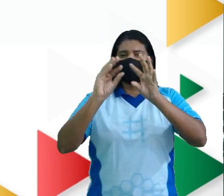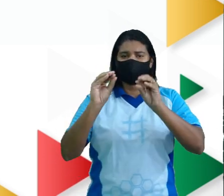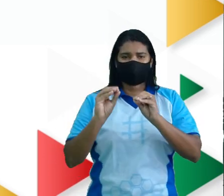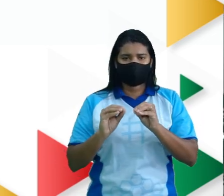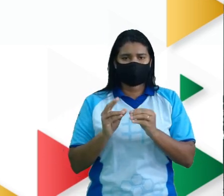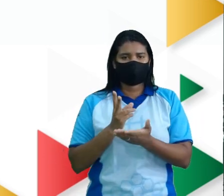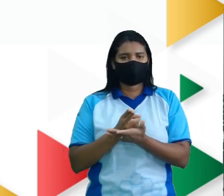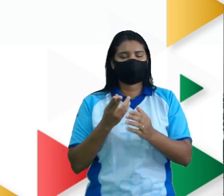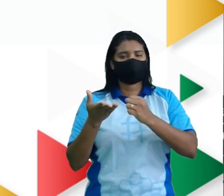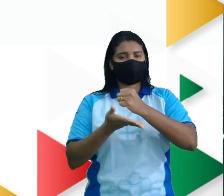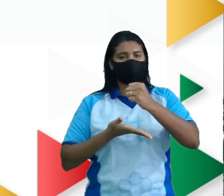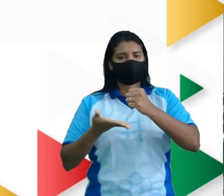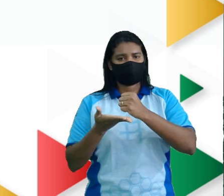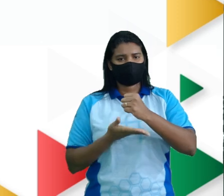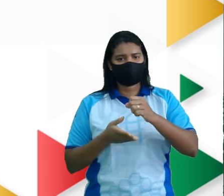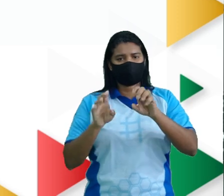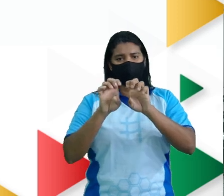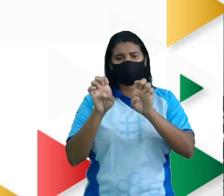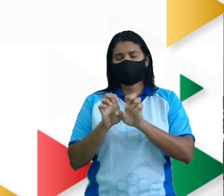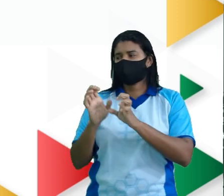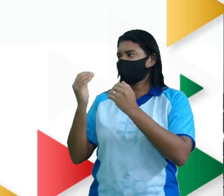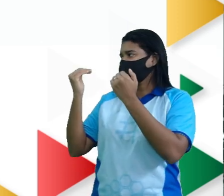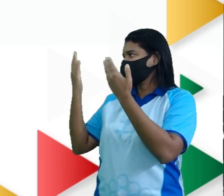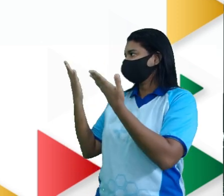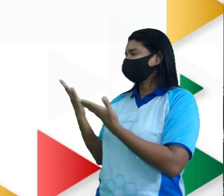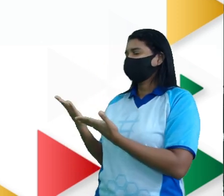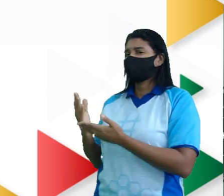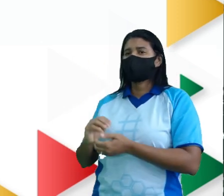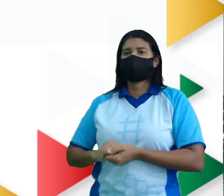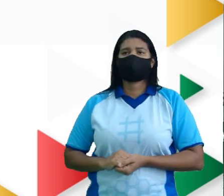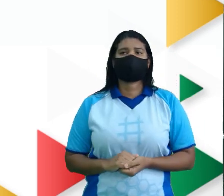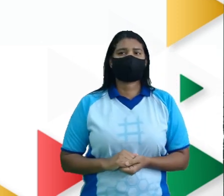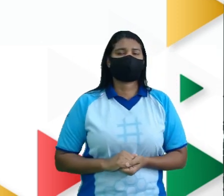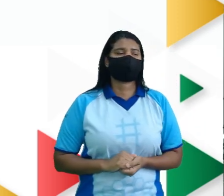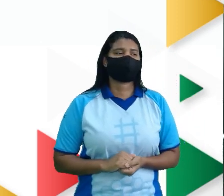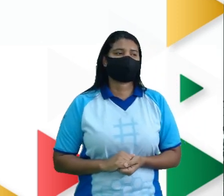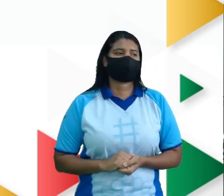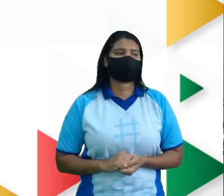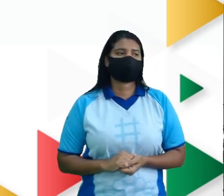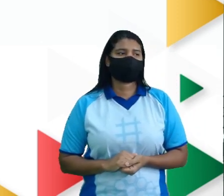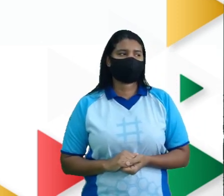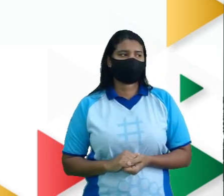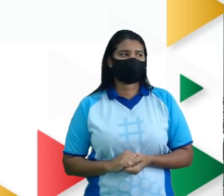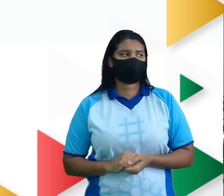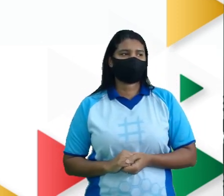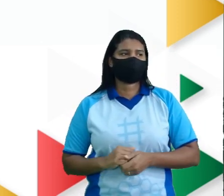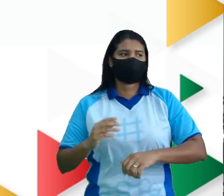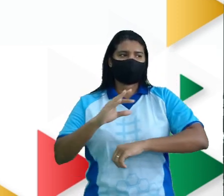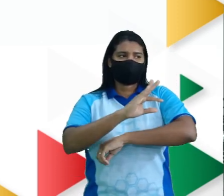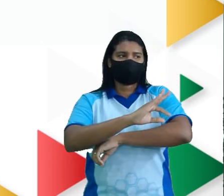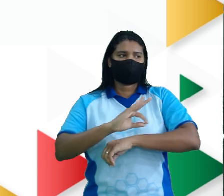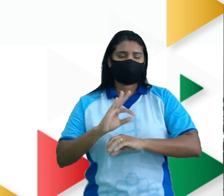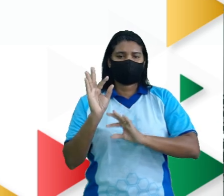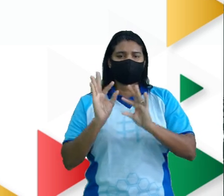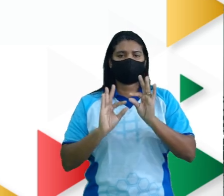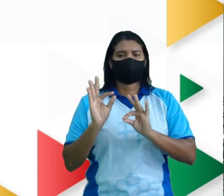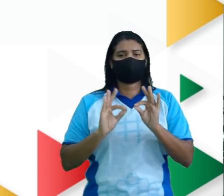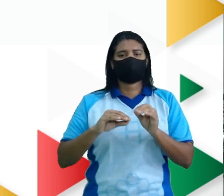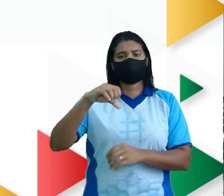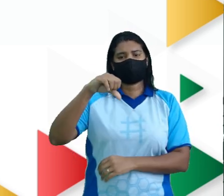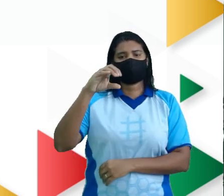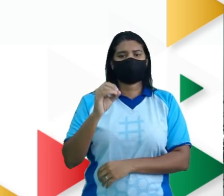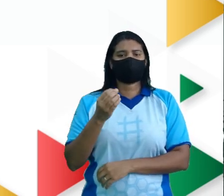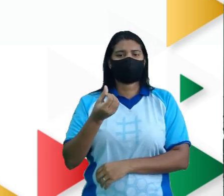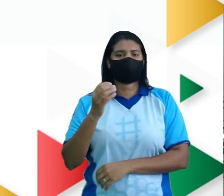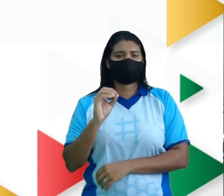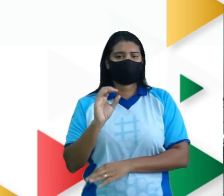botando ele na base e ele vai ficar assim, ó. Traz a régua para o lado de cá, 90 graus, 60